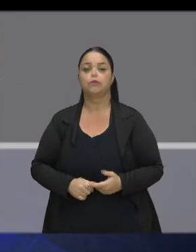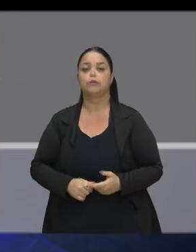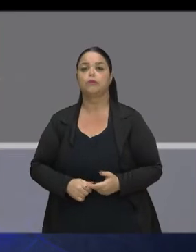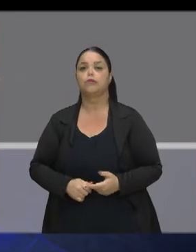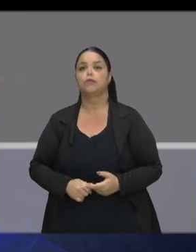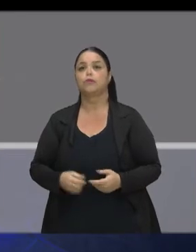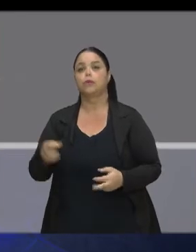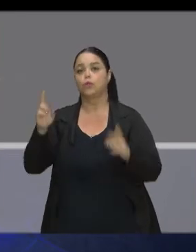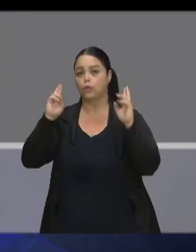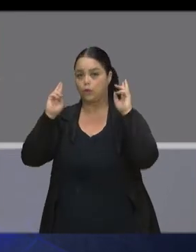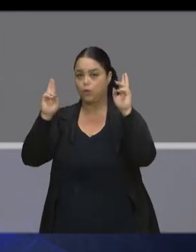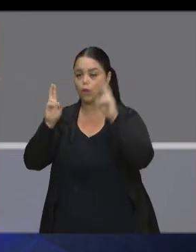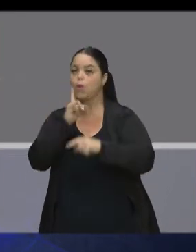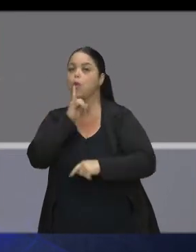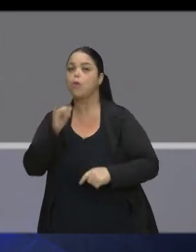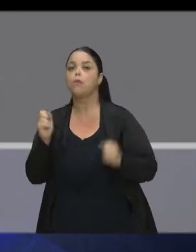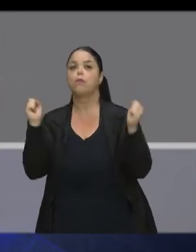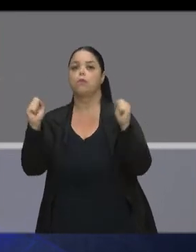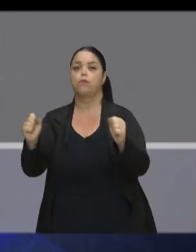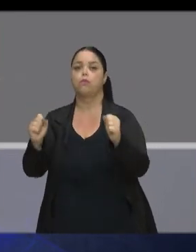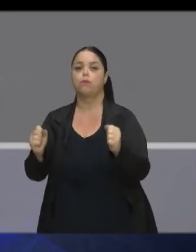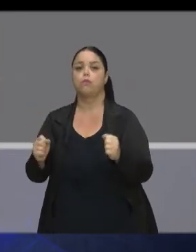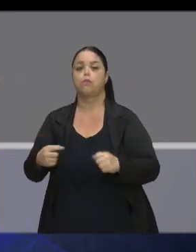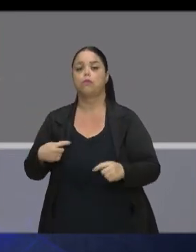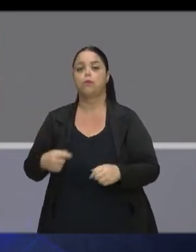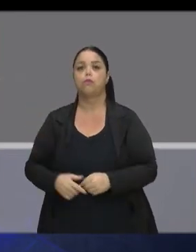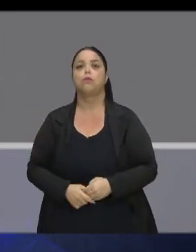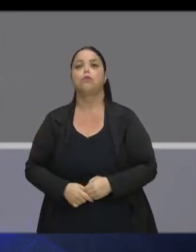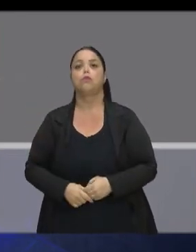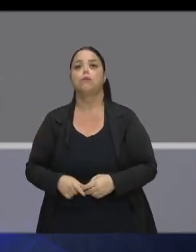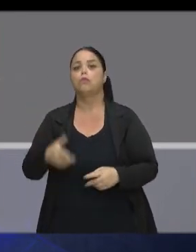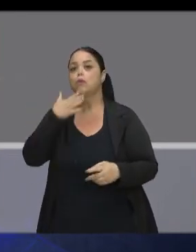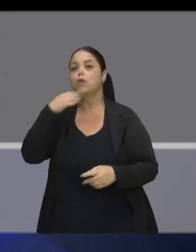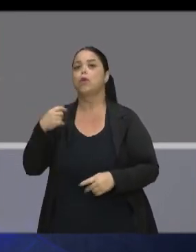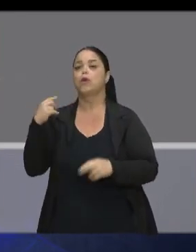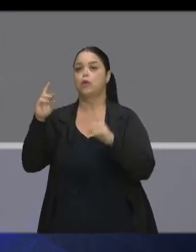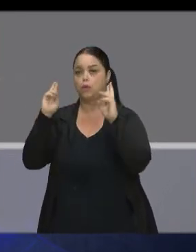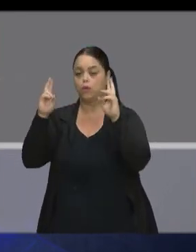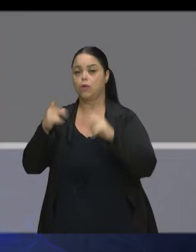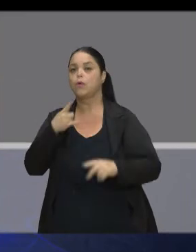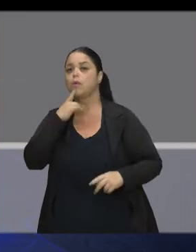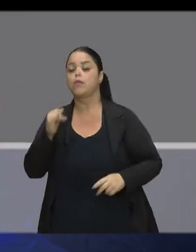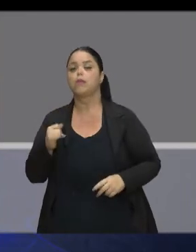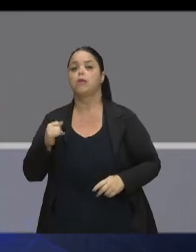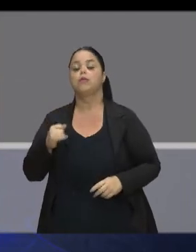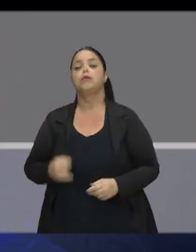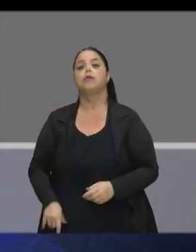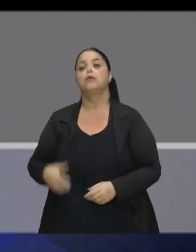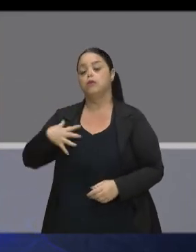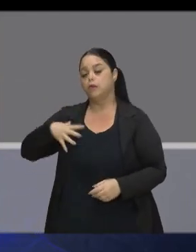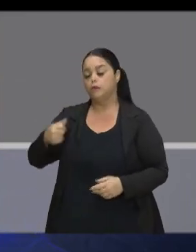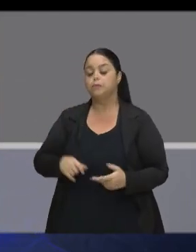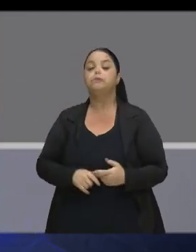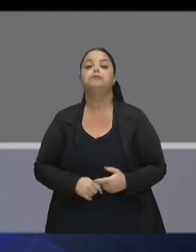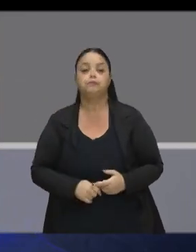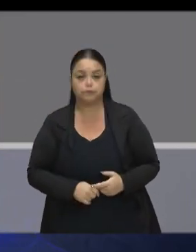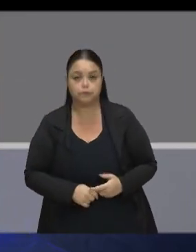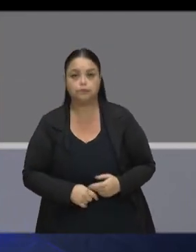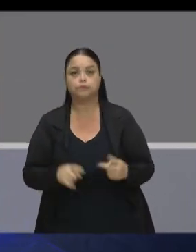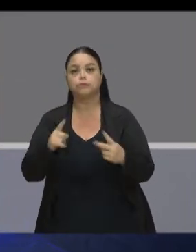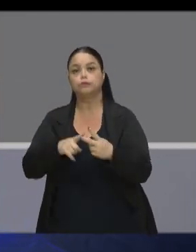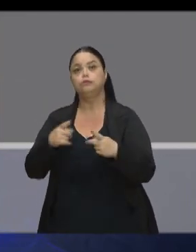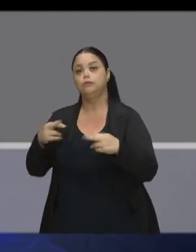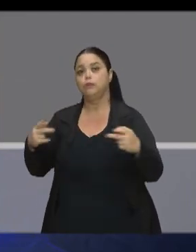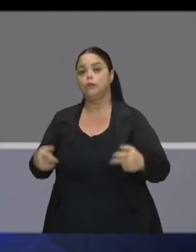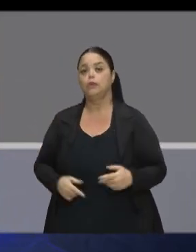com esperança que os pais poderiam deixar, era a melhor esperança que os pais poderiam deixar para os seus filhos. E a única